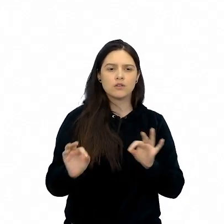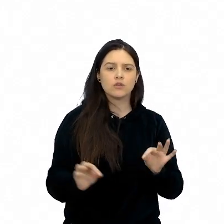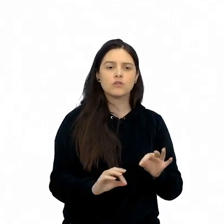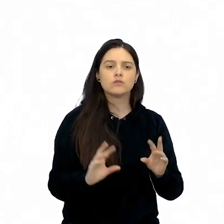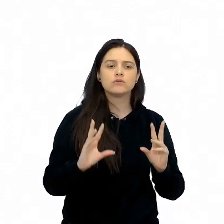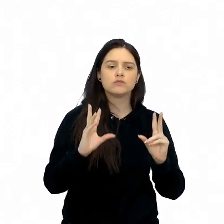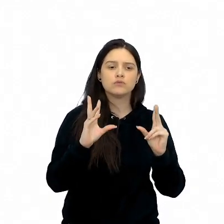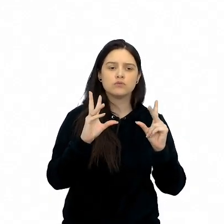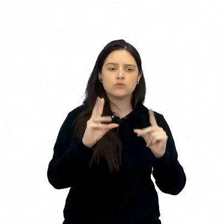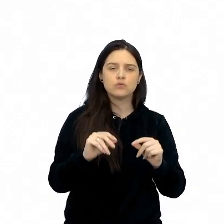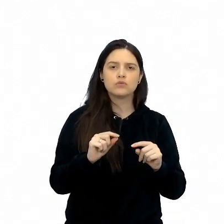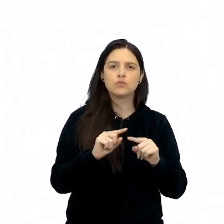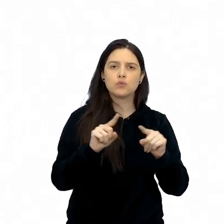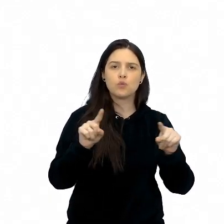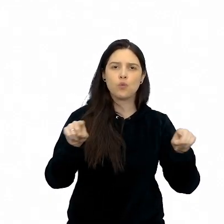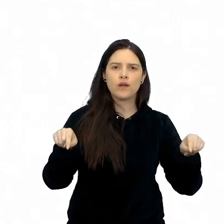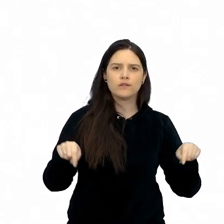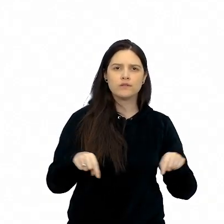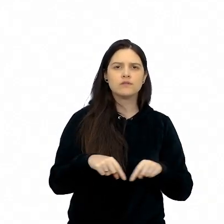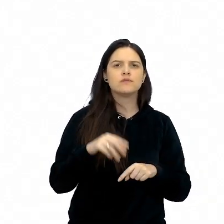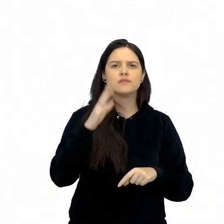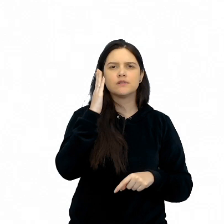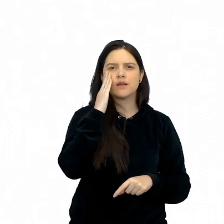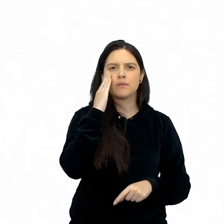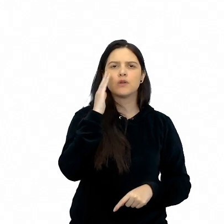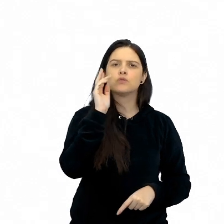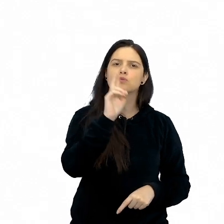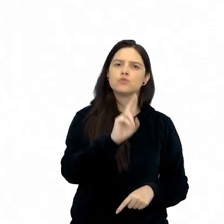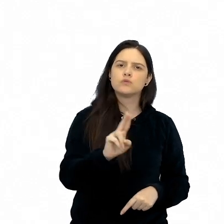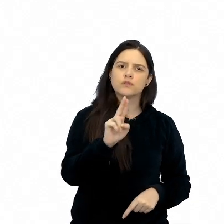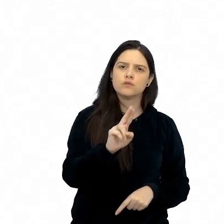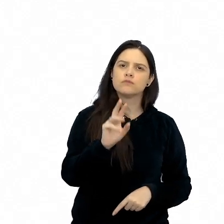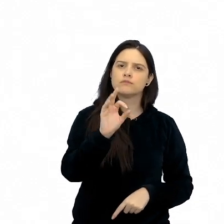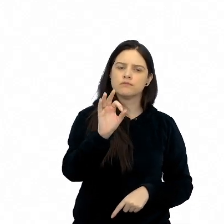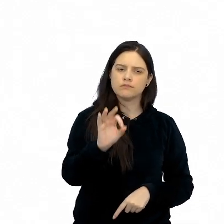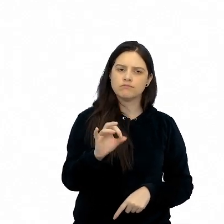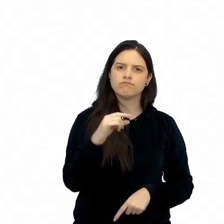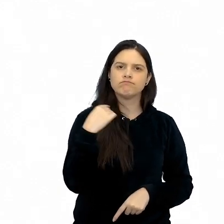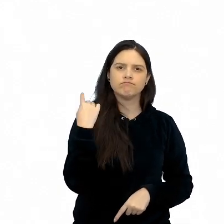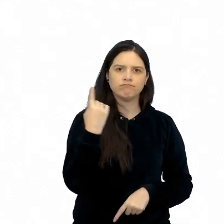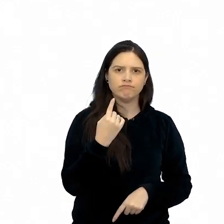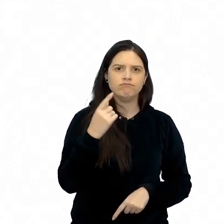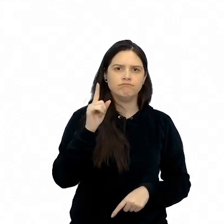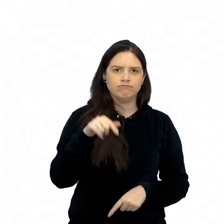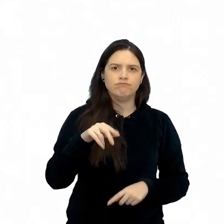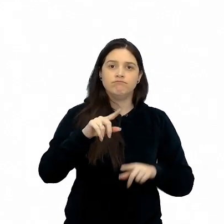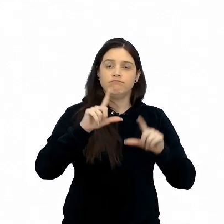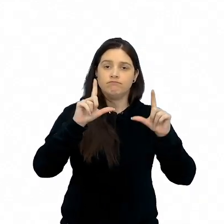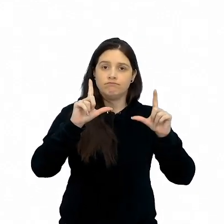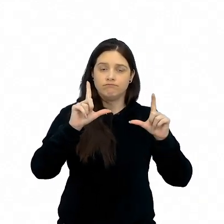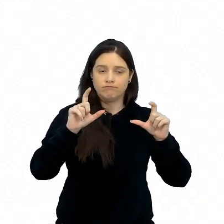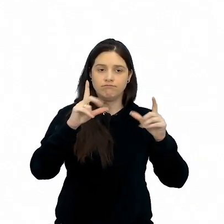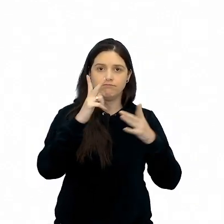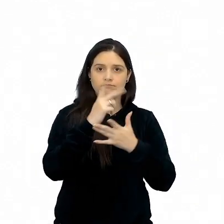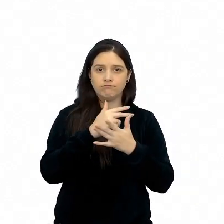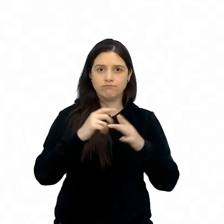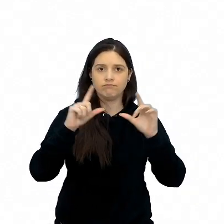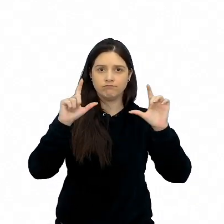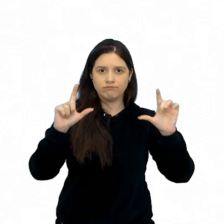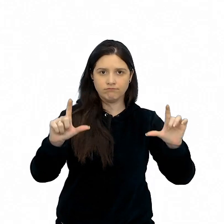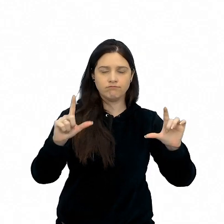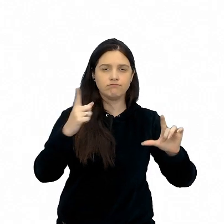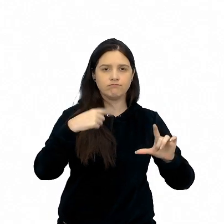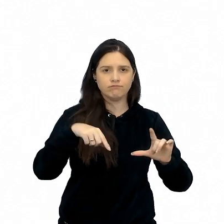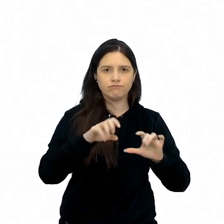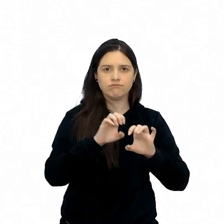graus, sabendo que a soma dos ângulos internos para nós dessa figura tem que dar, no caso é um triângulo, tem que